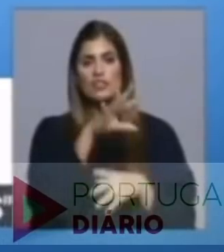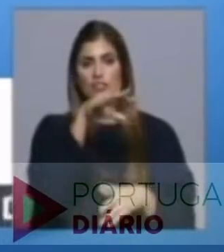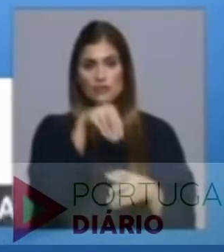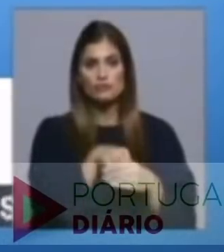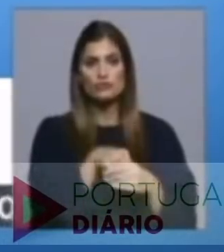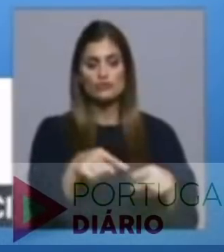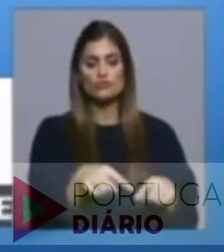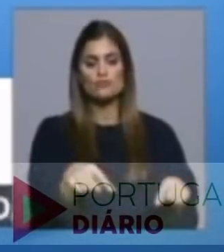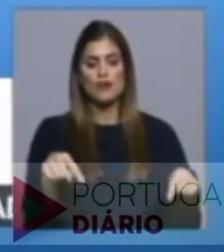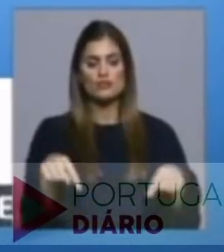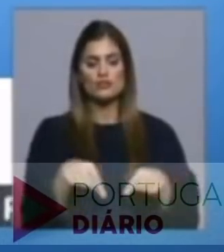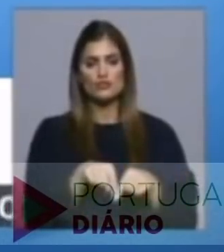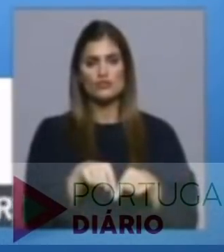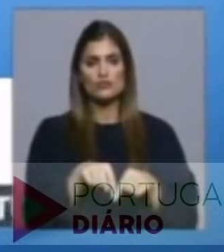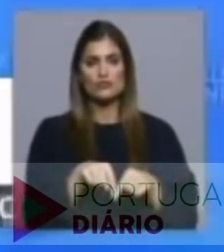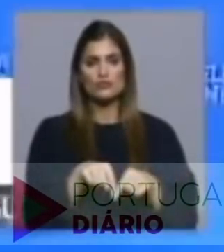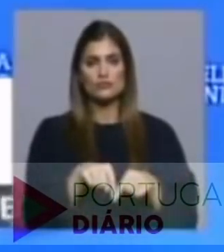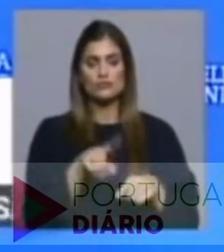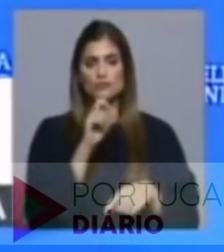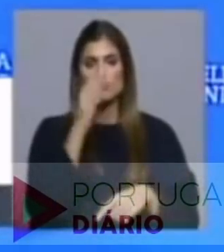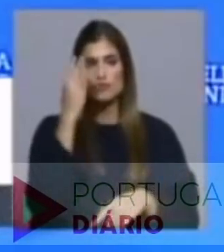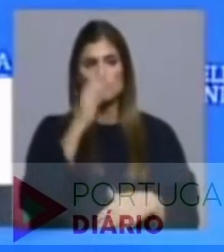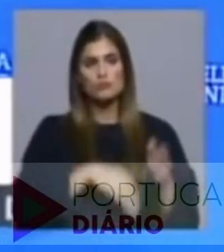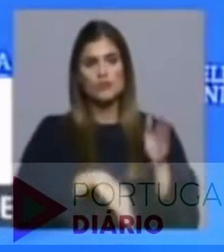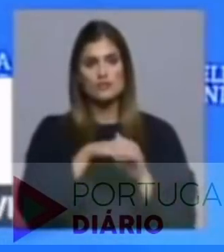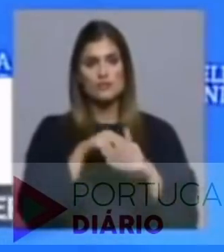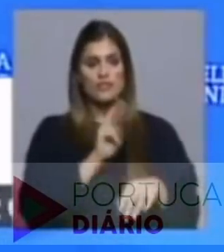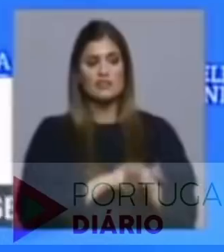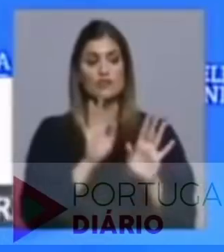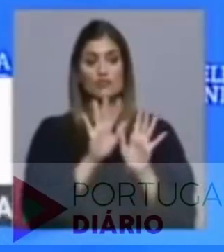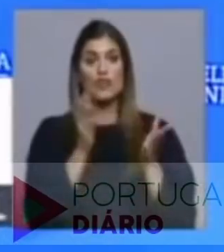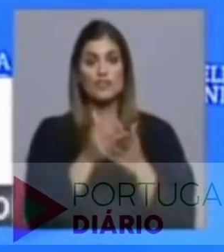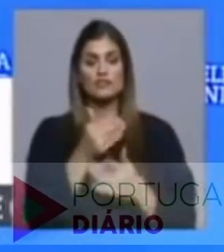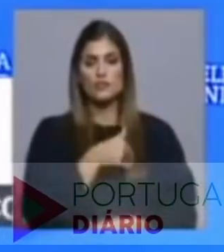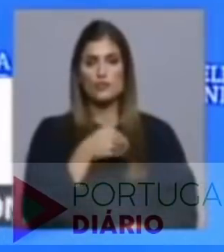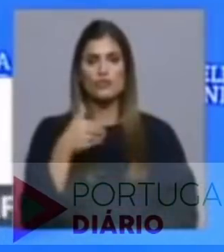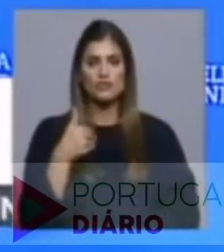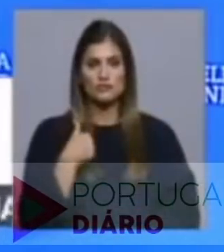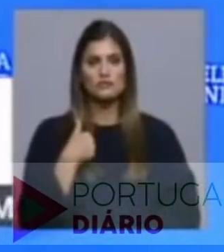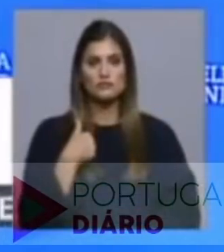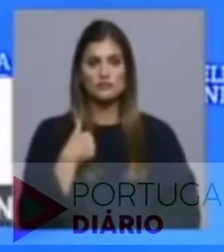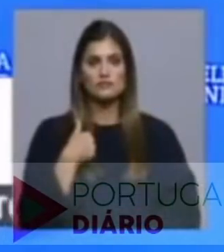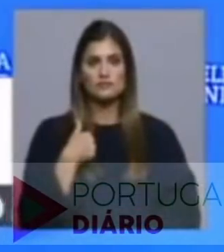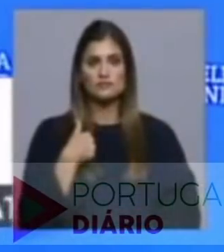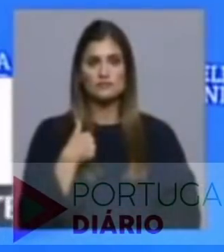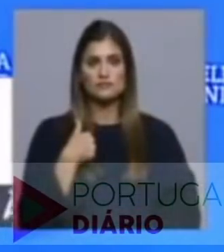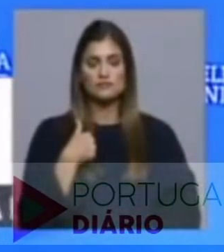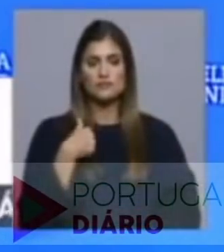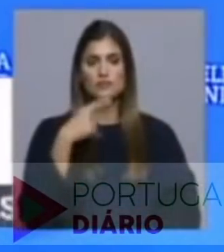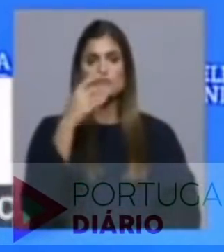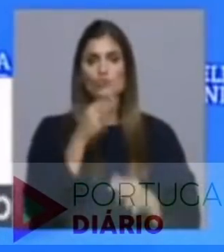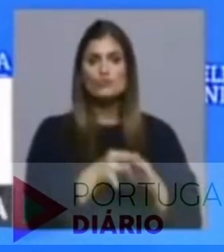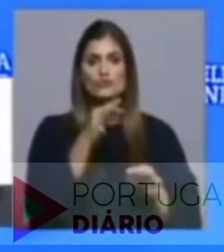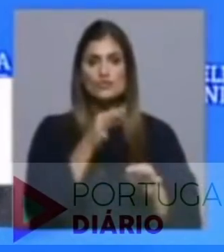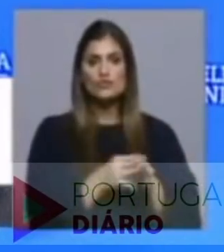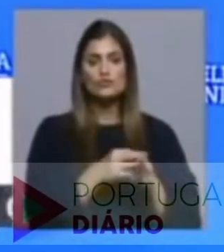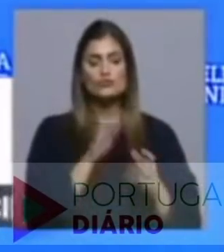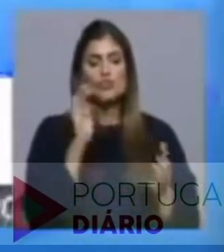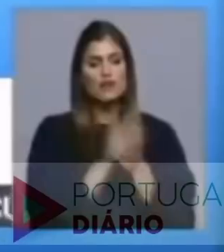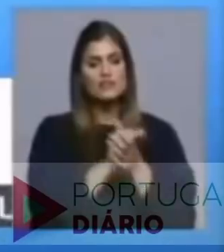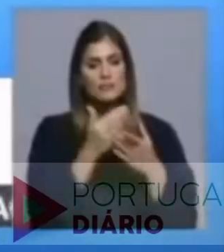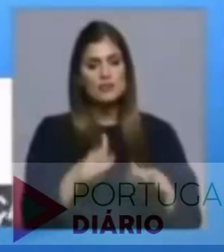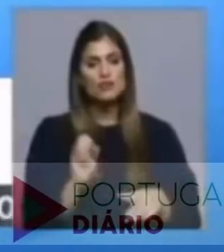interiores sujeitos à lotação da Direção-Geral de Saúde e as celebrações, como casamentos